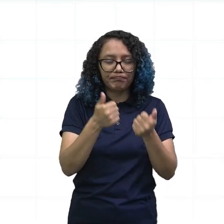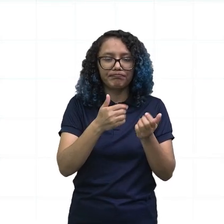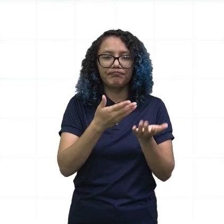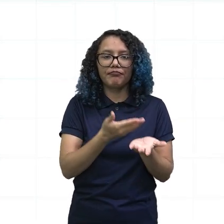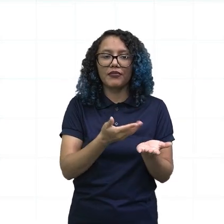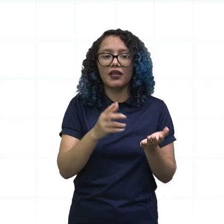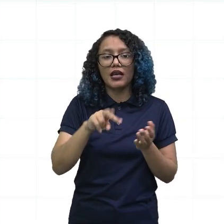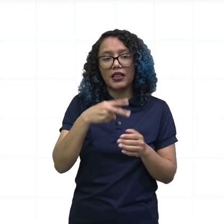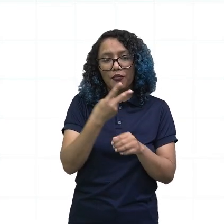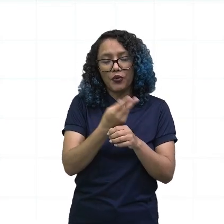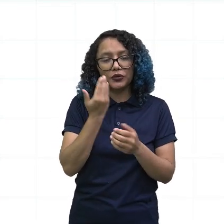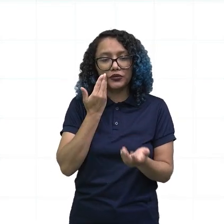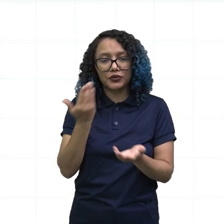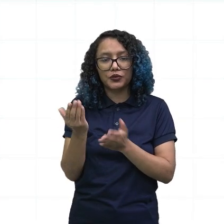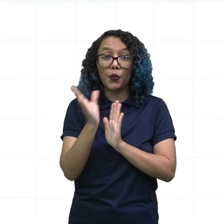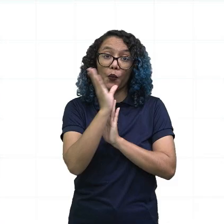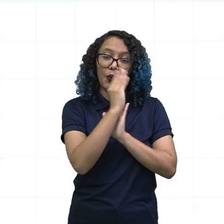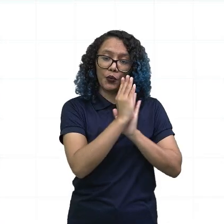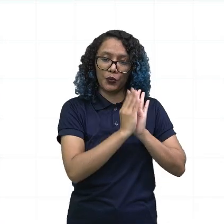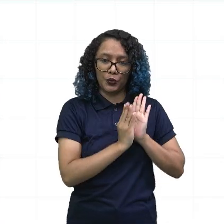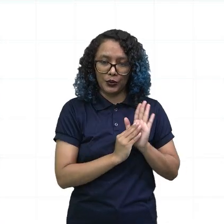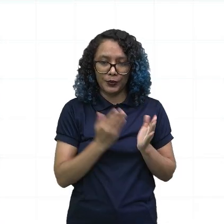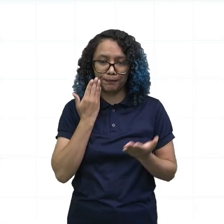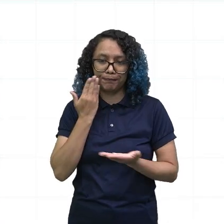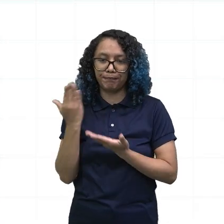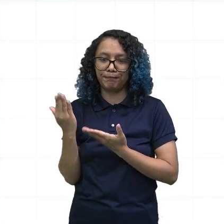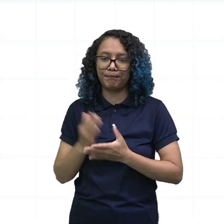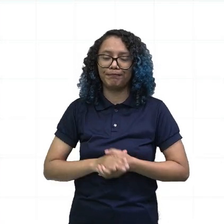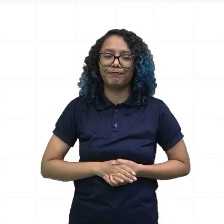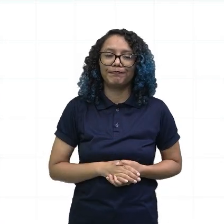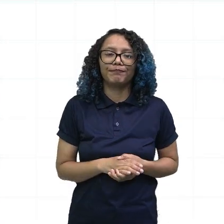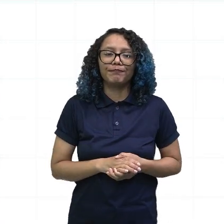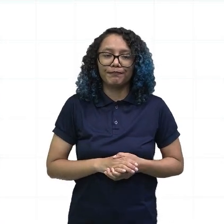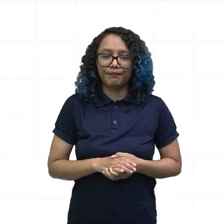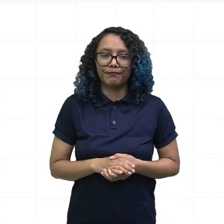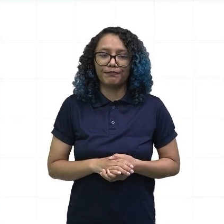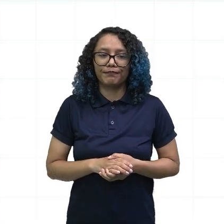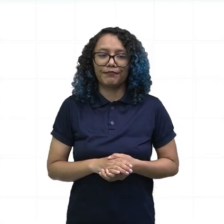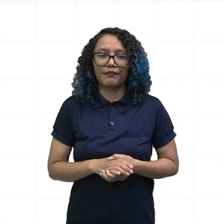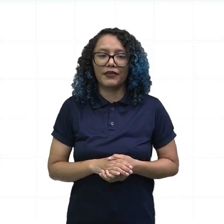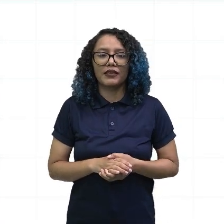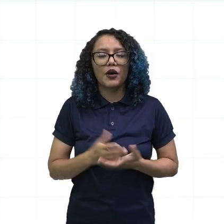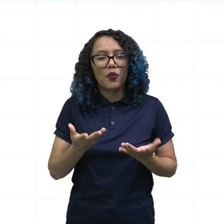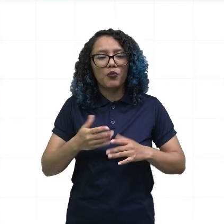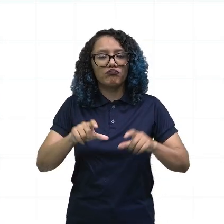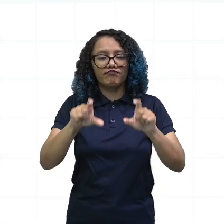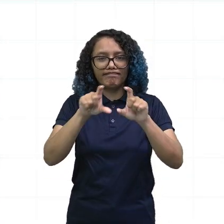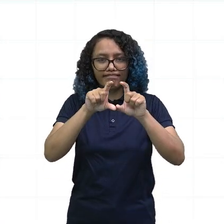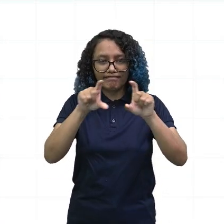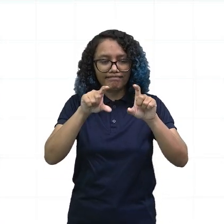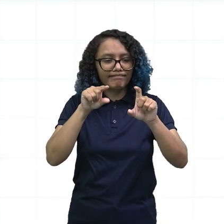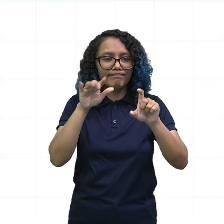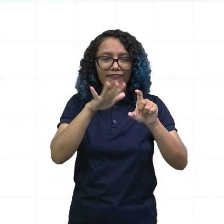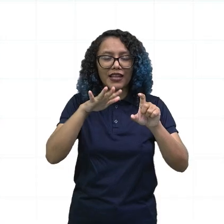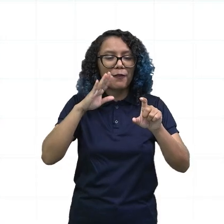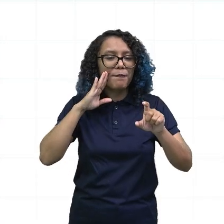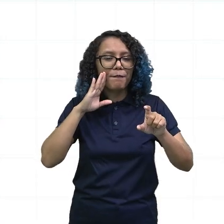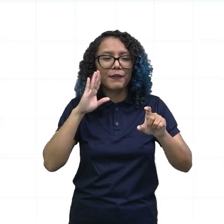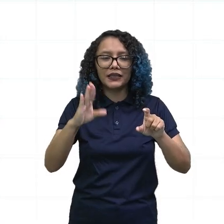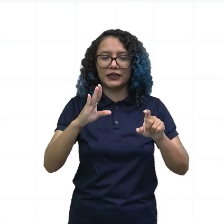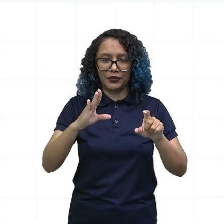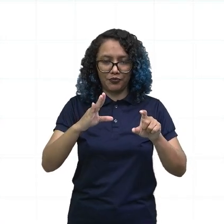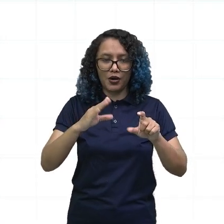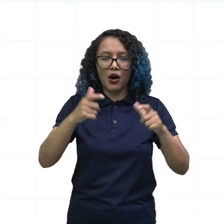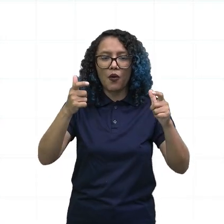nós vamos para o conteúdo desse portfólio, né, Risonilde? Isso, que é a seção principal, onde os trabalhos